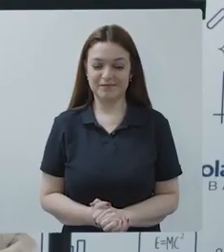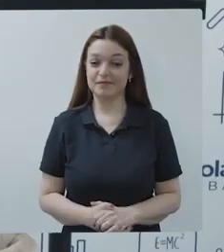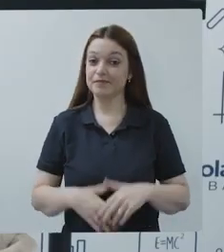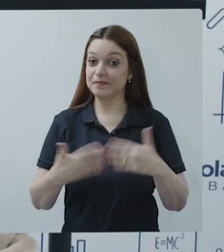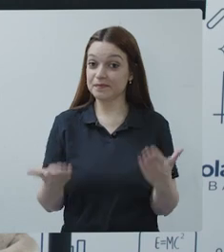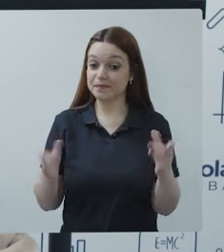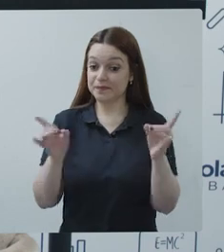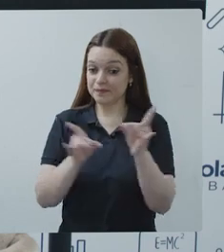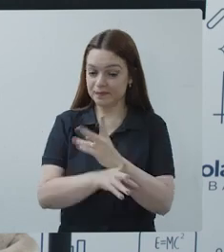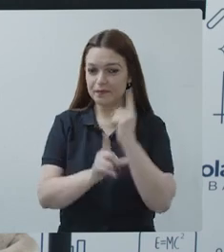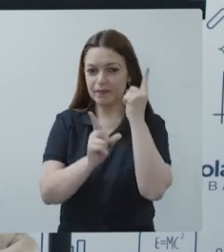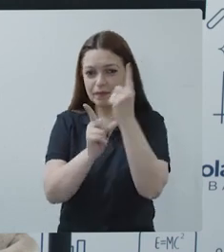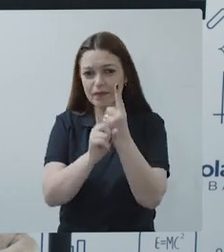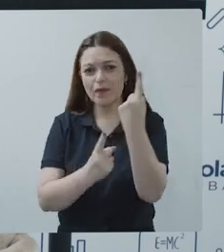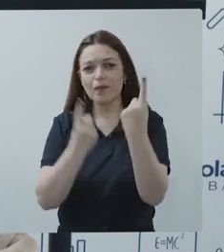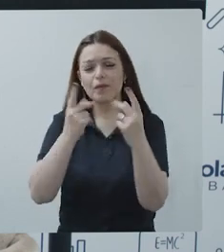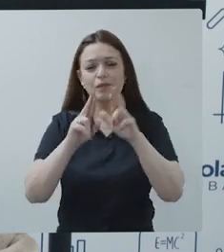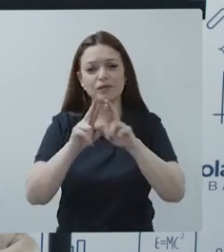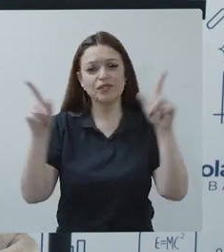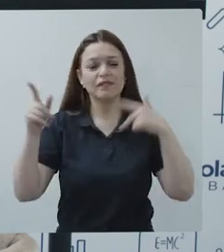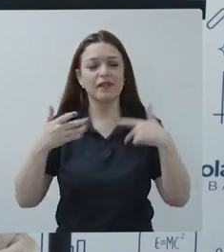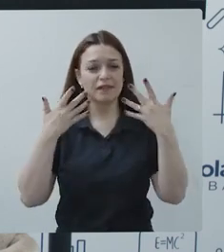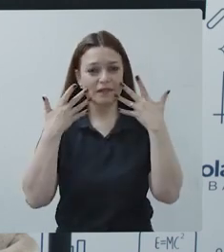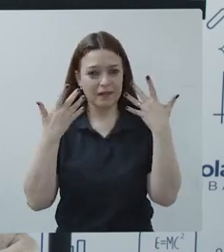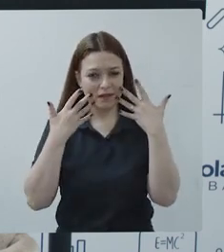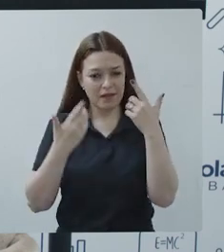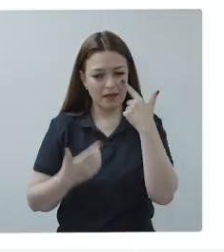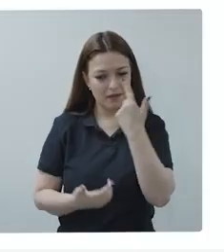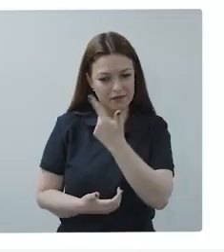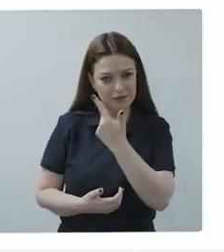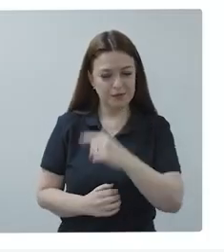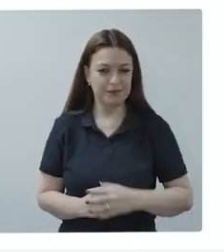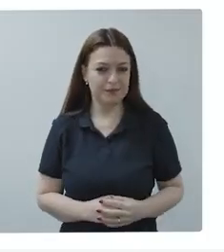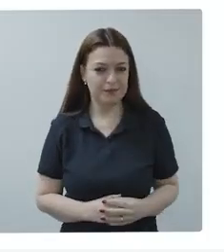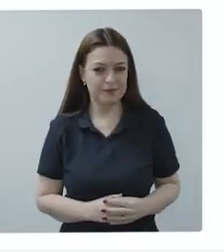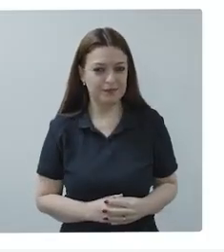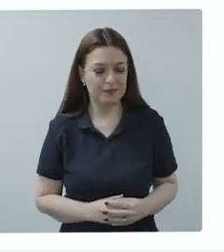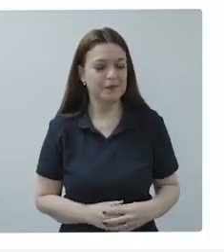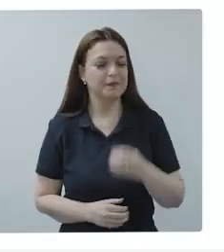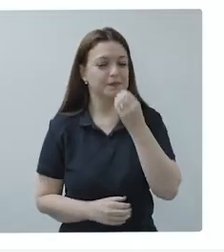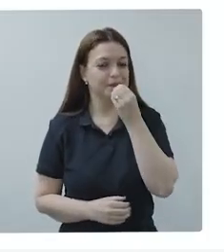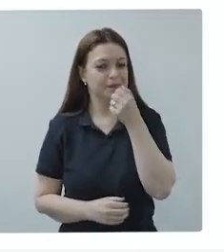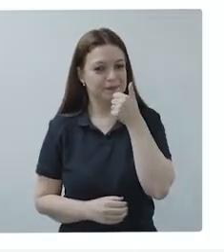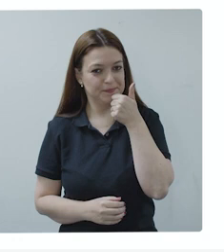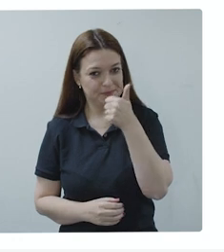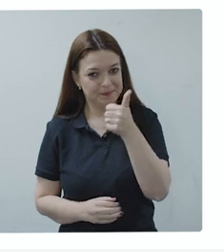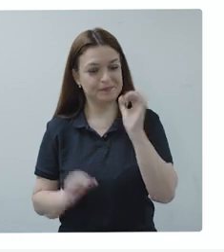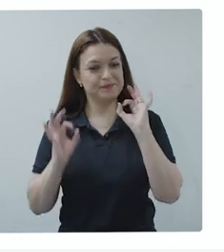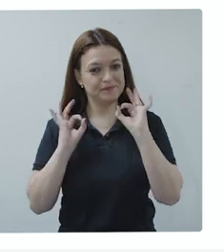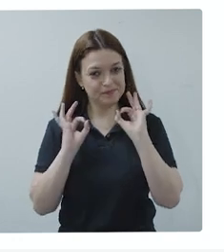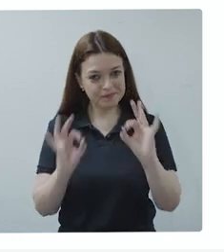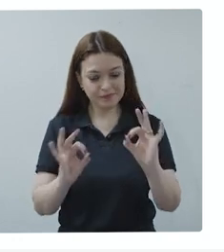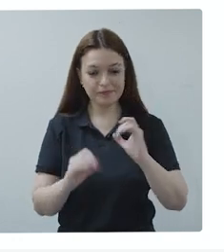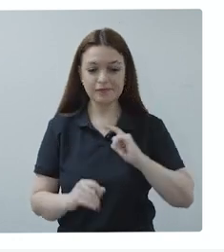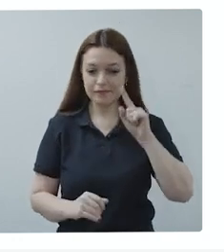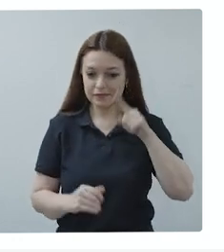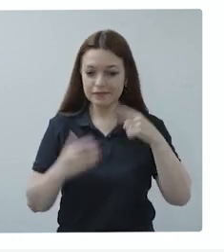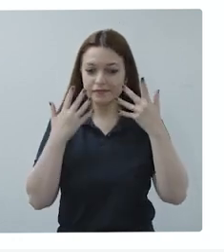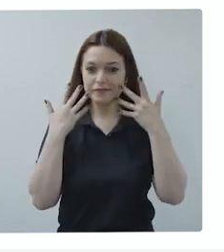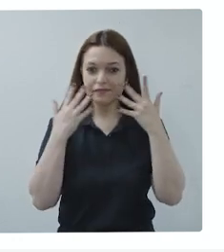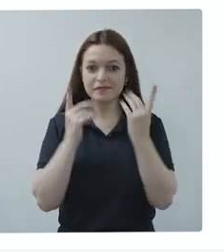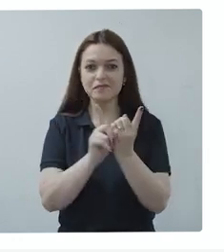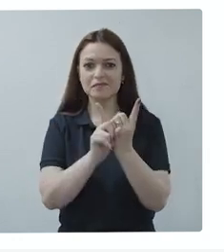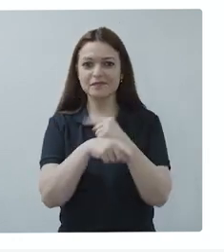Encontraram o gato na posição diferente? Vamos ver a resposta? Muito bem! Este era o gato que estava na